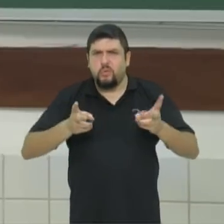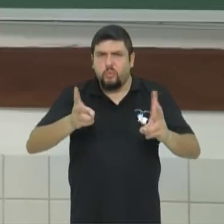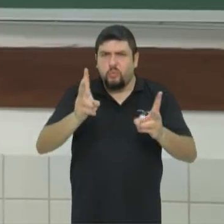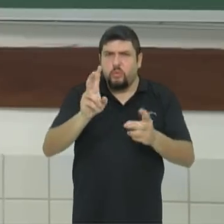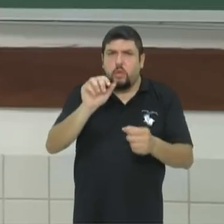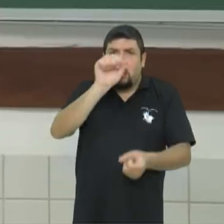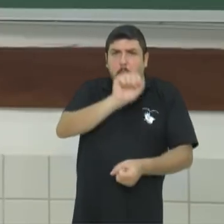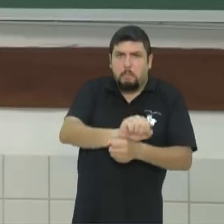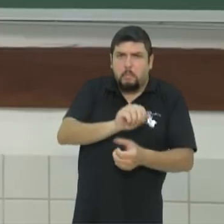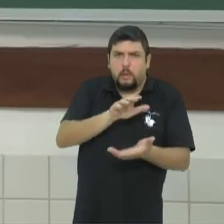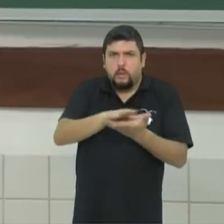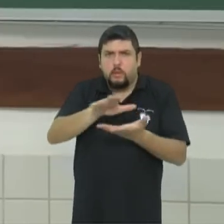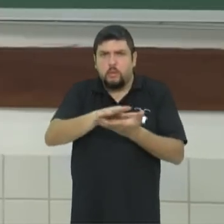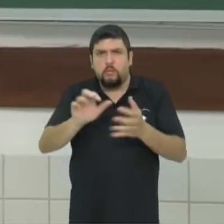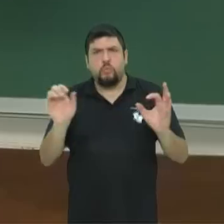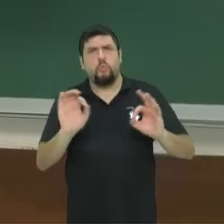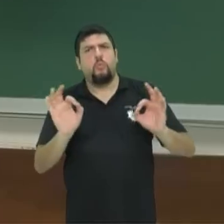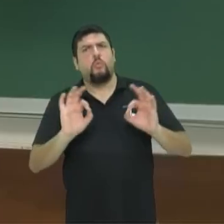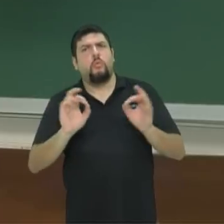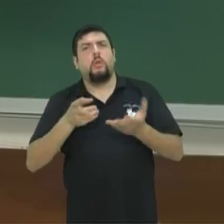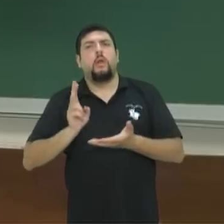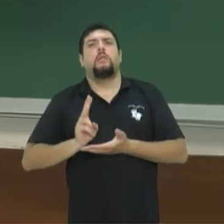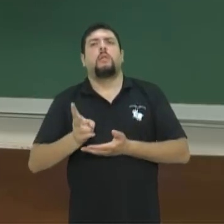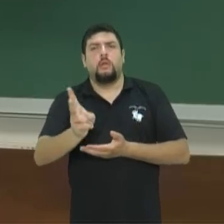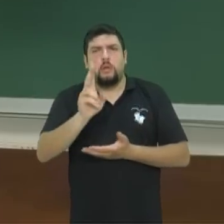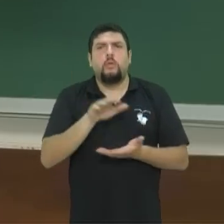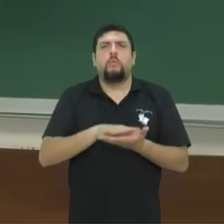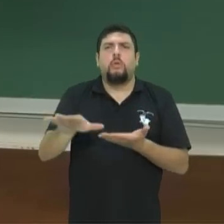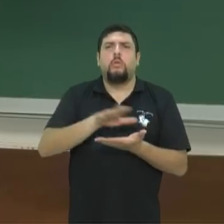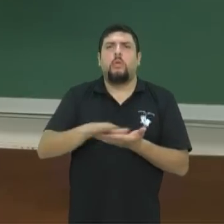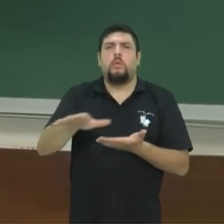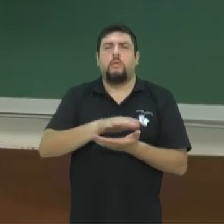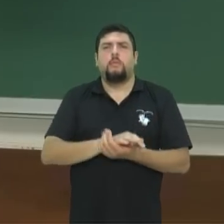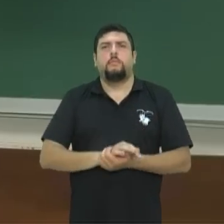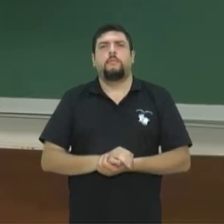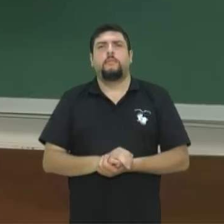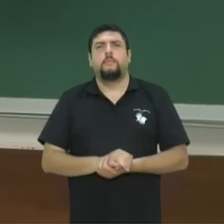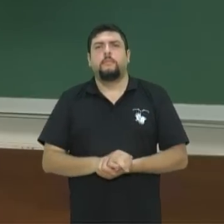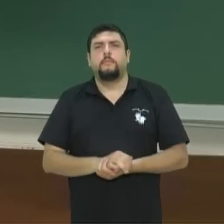na sua compulsão por compras, que agora estão sendo realizadas online.